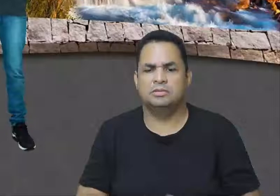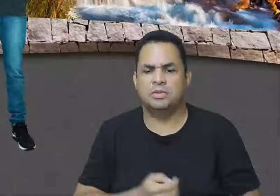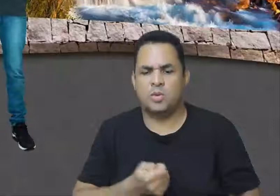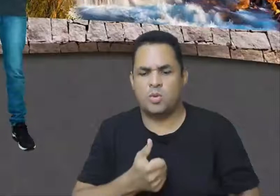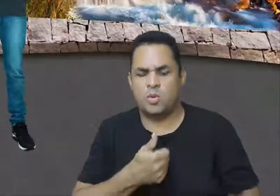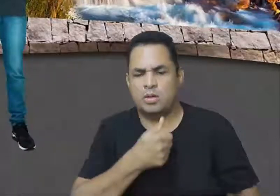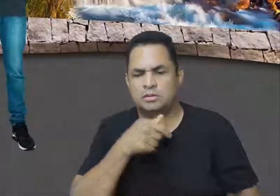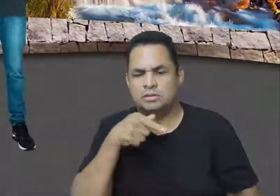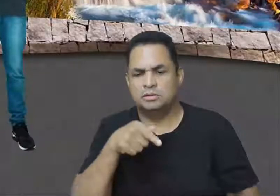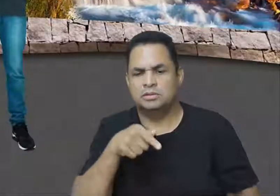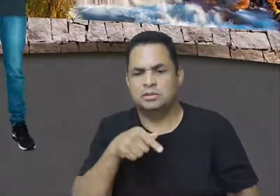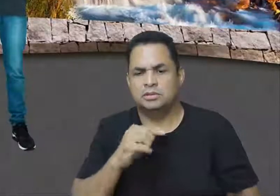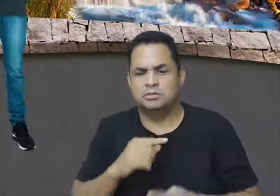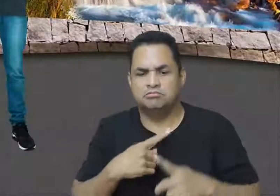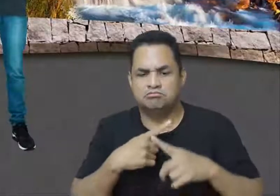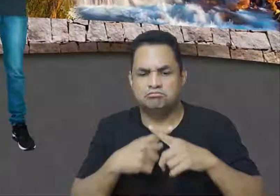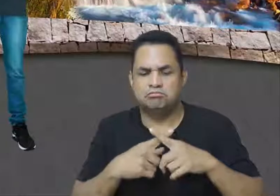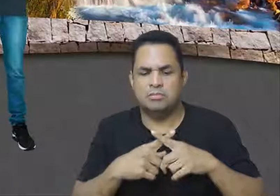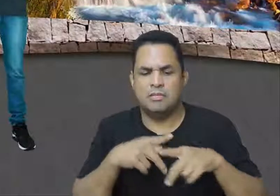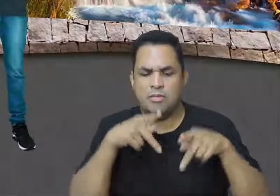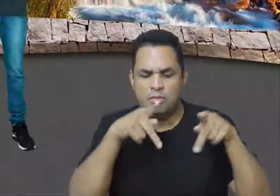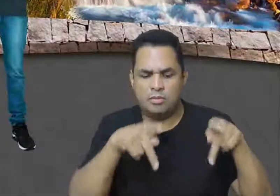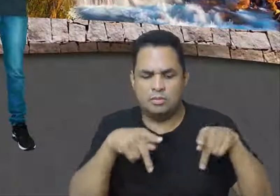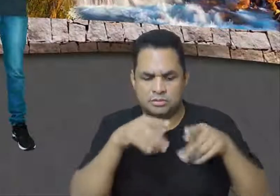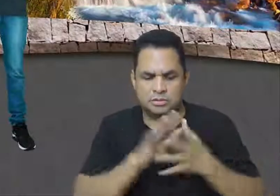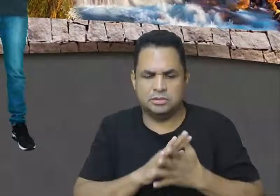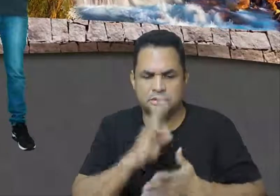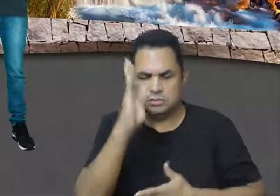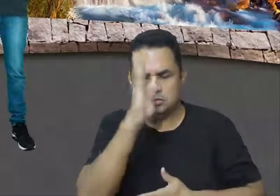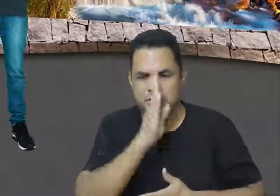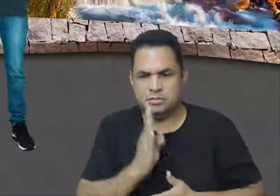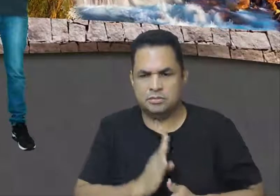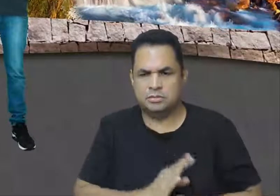7 vezes a população do Brasil.